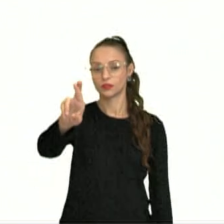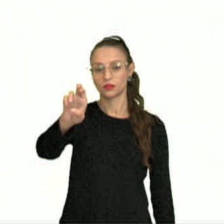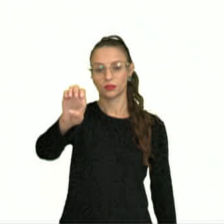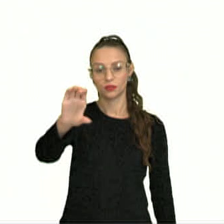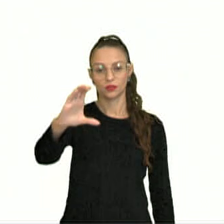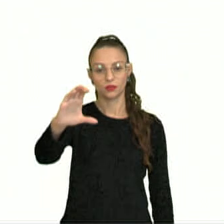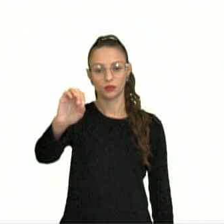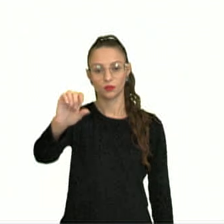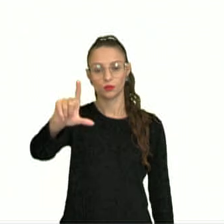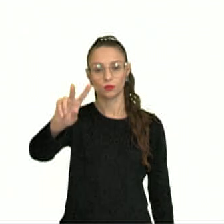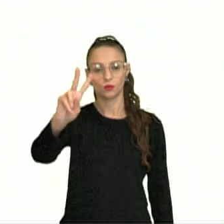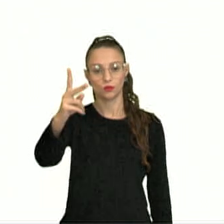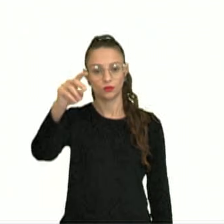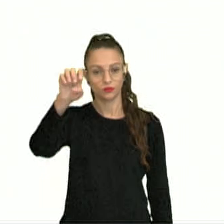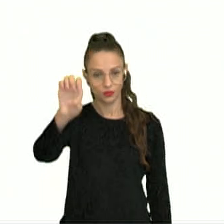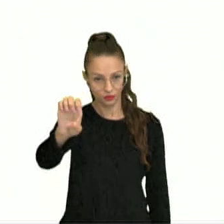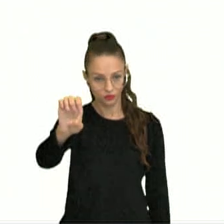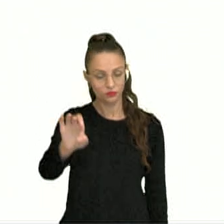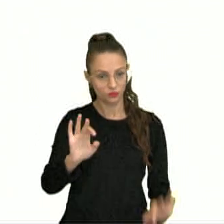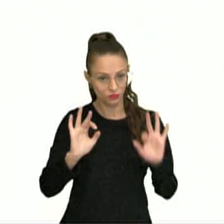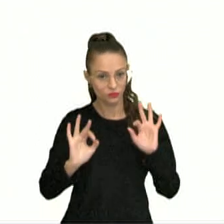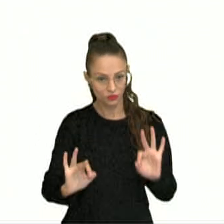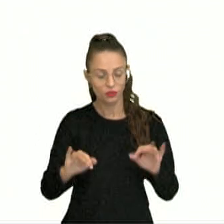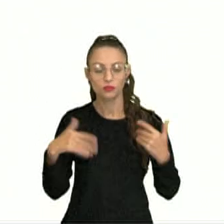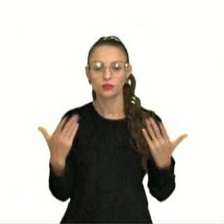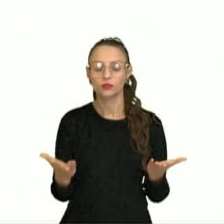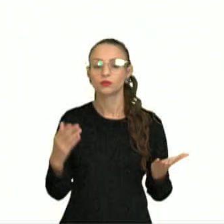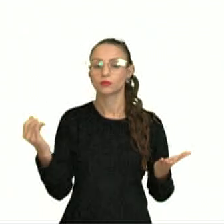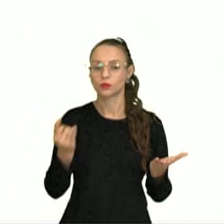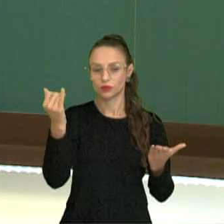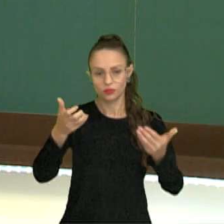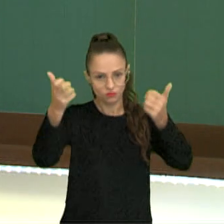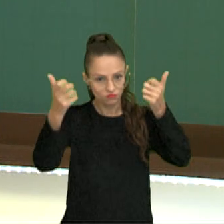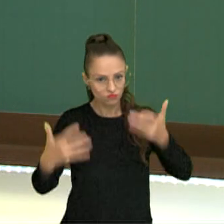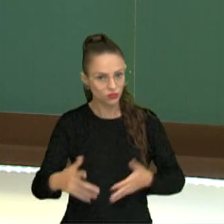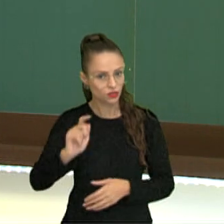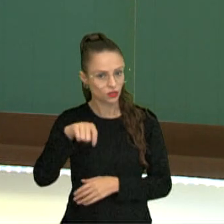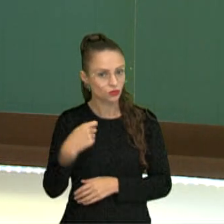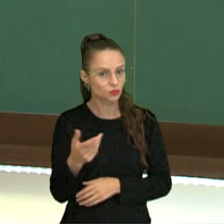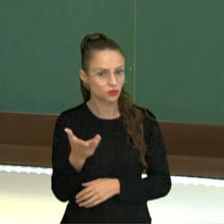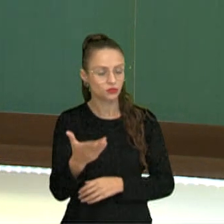certo? Muito bem, e é importante, já falamos sobre isso, né?